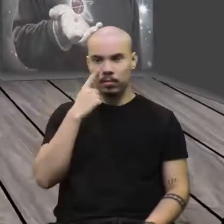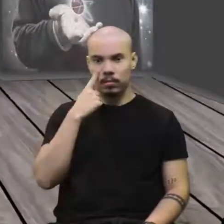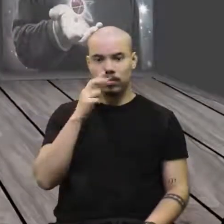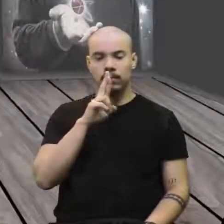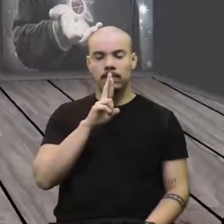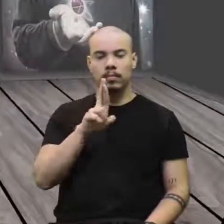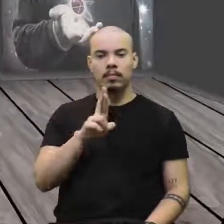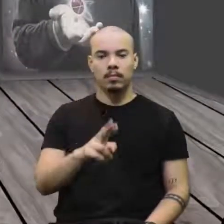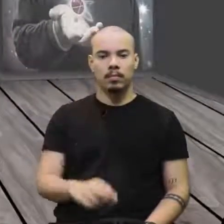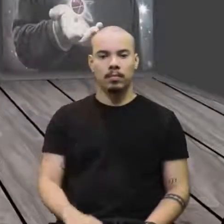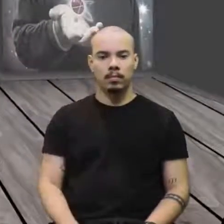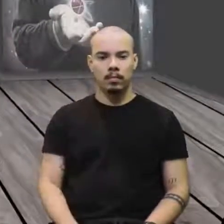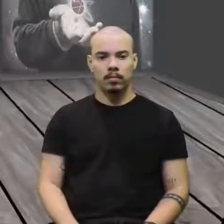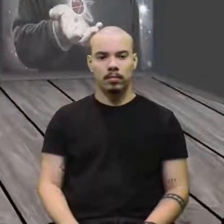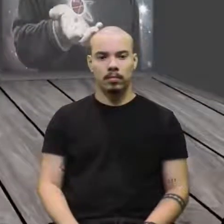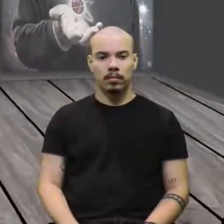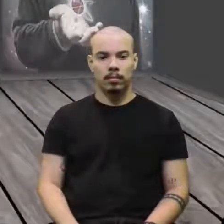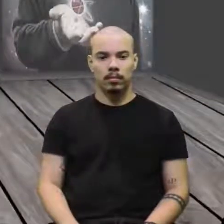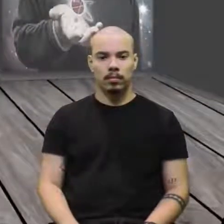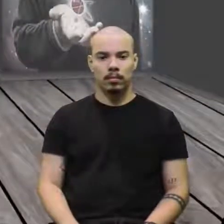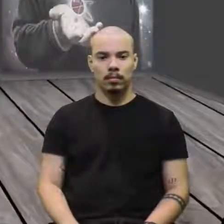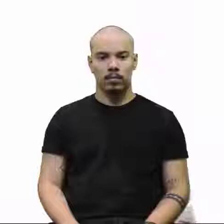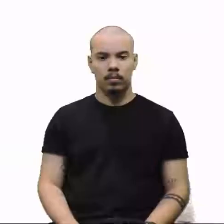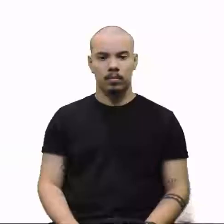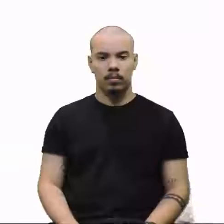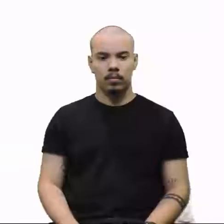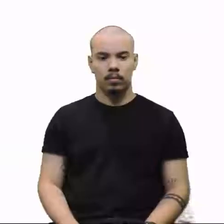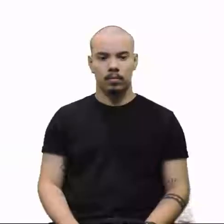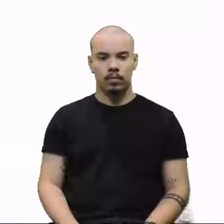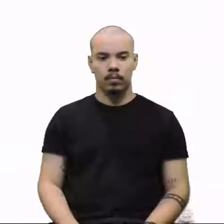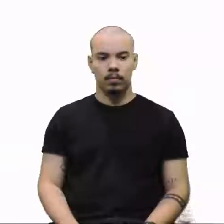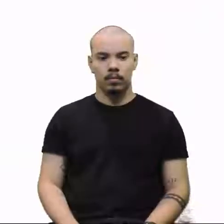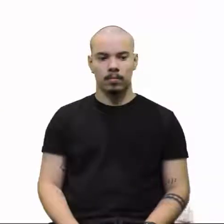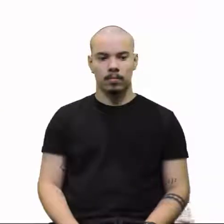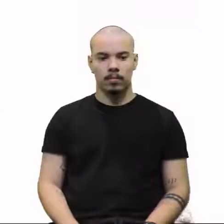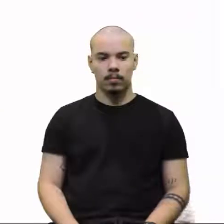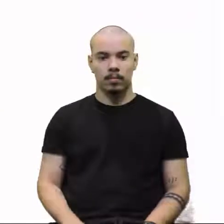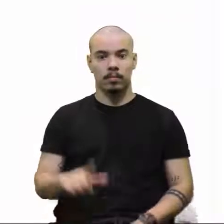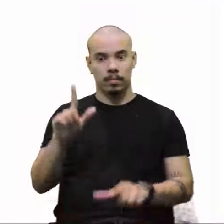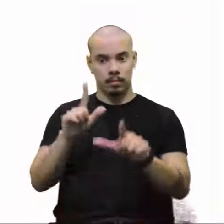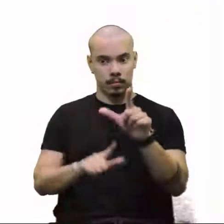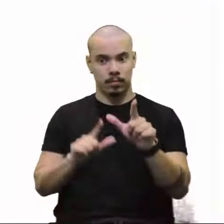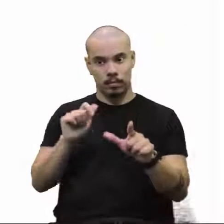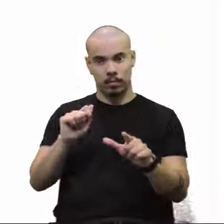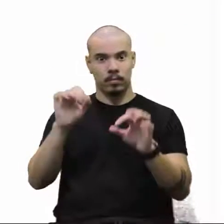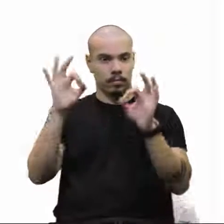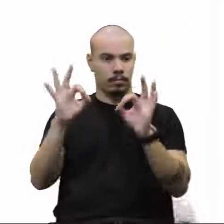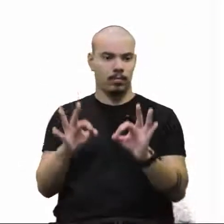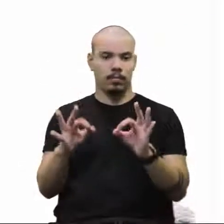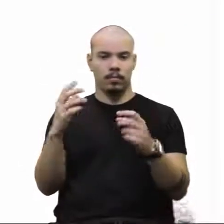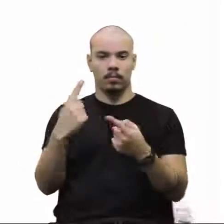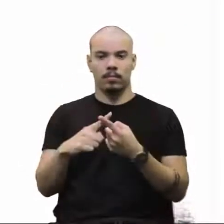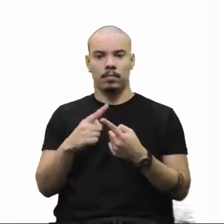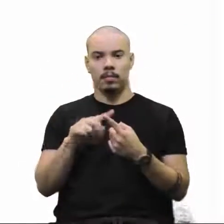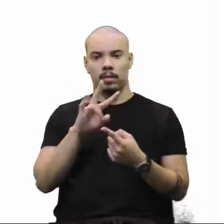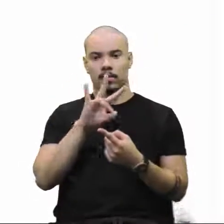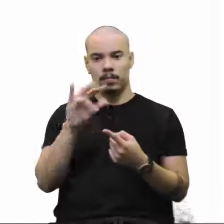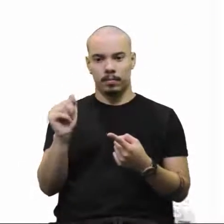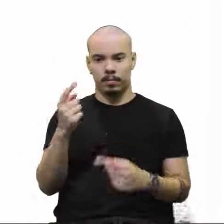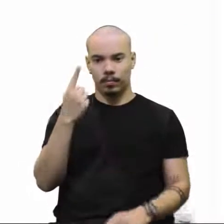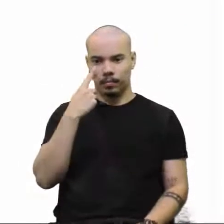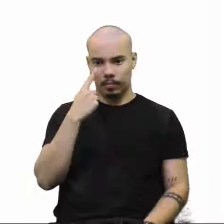resposta correta, letra A, né? Letra A. Então, bora lá? Letra A, ó. Por quê? Vai girar neste sentido